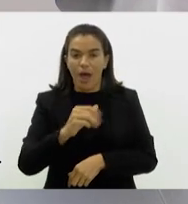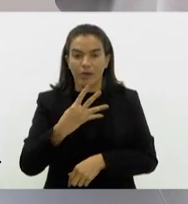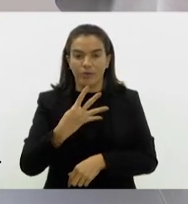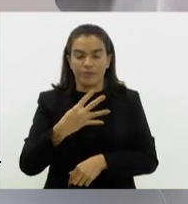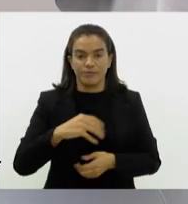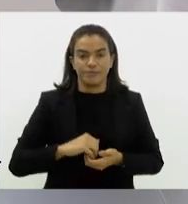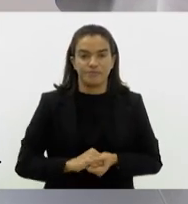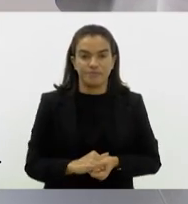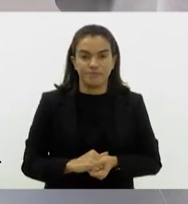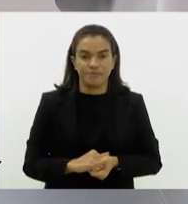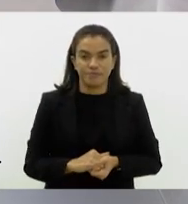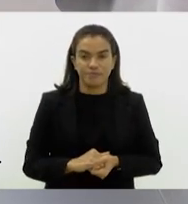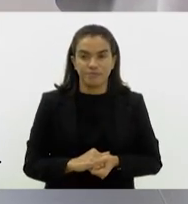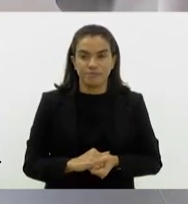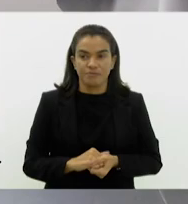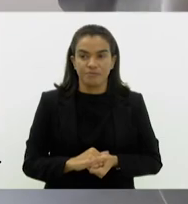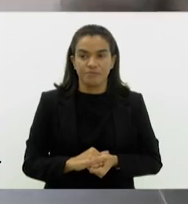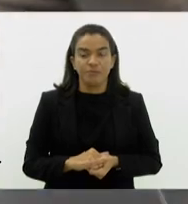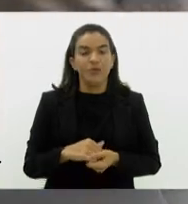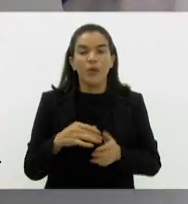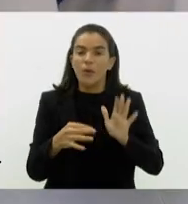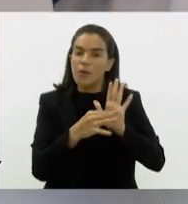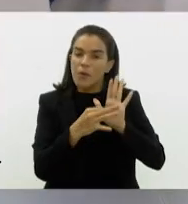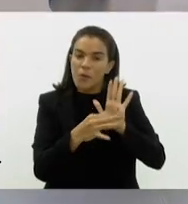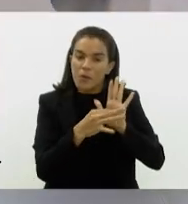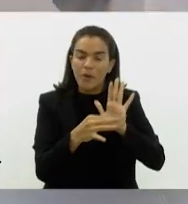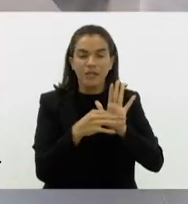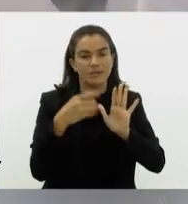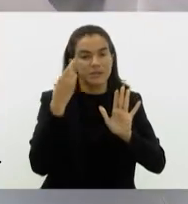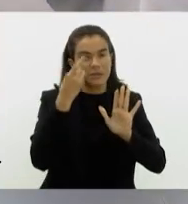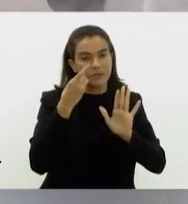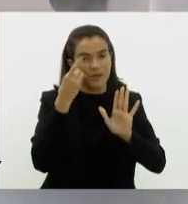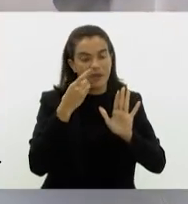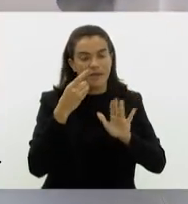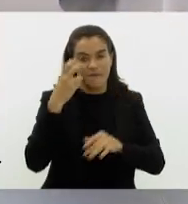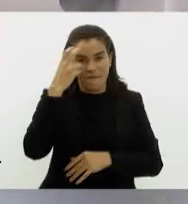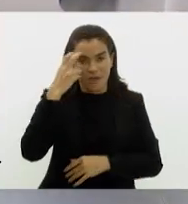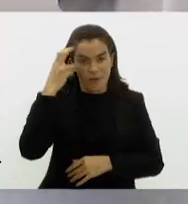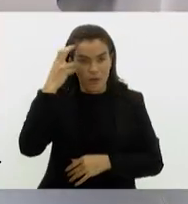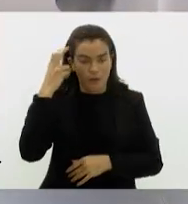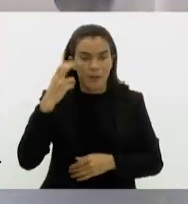22. O parecer é da deputada Verônica.